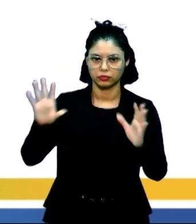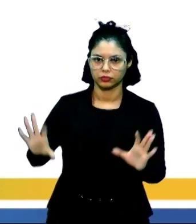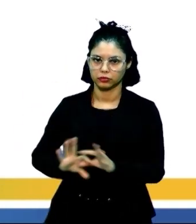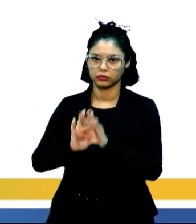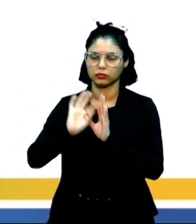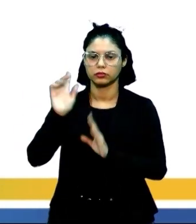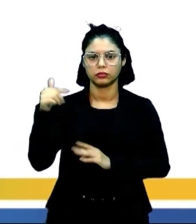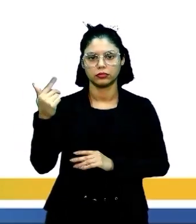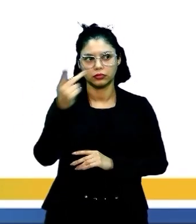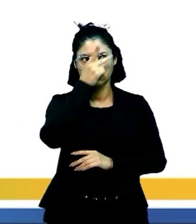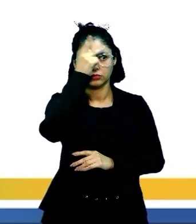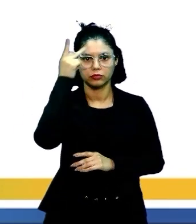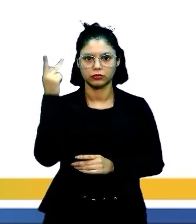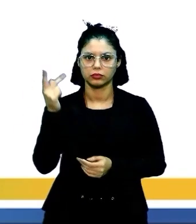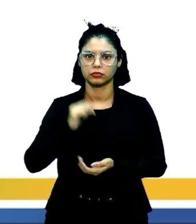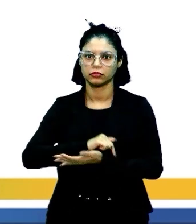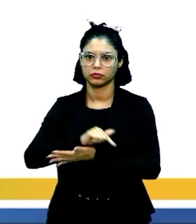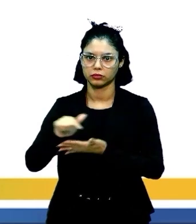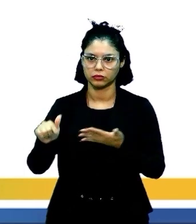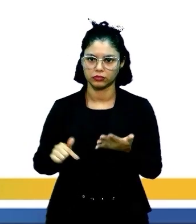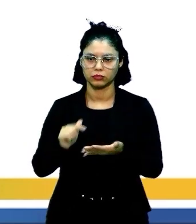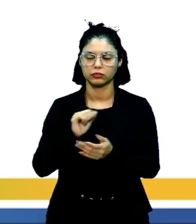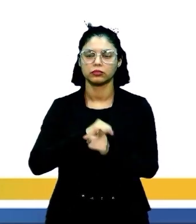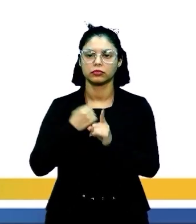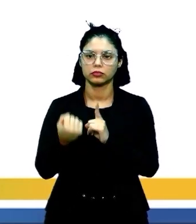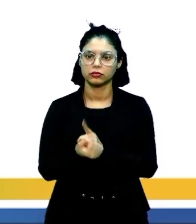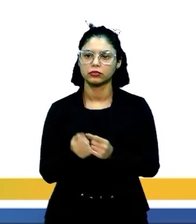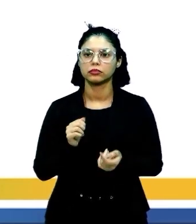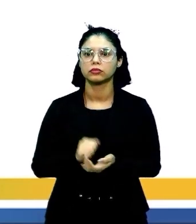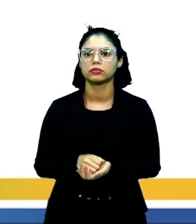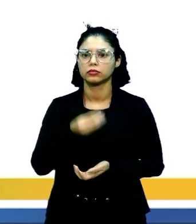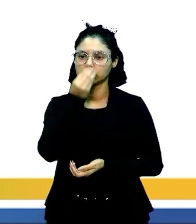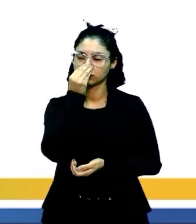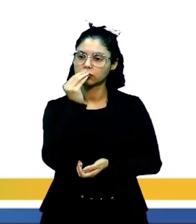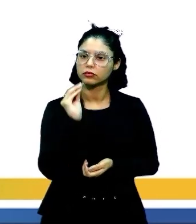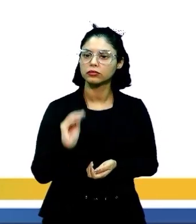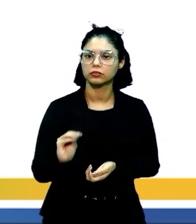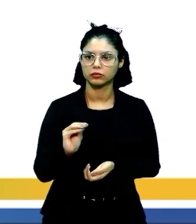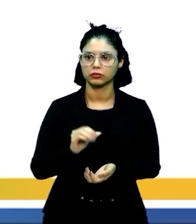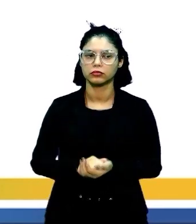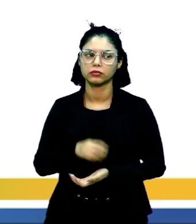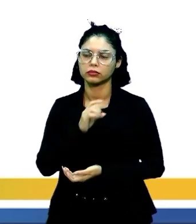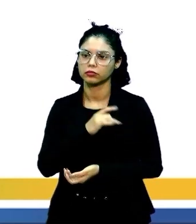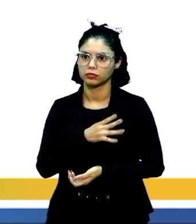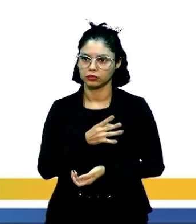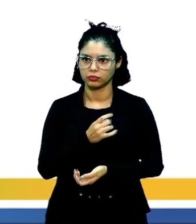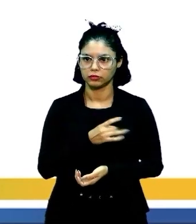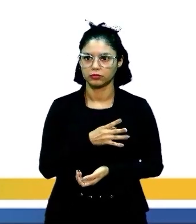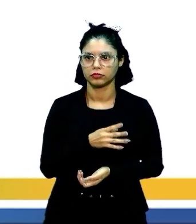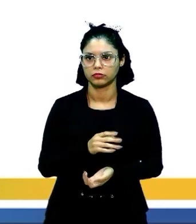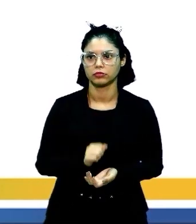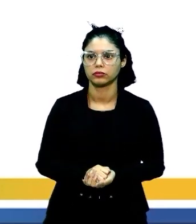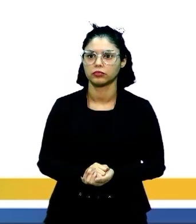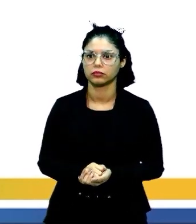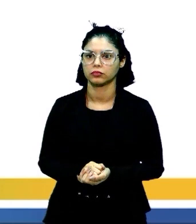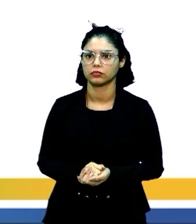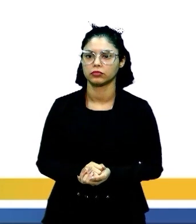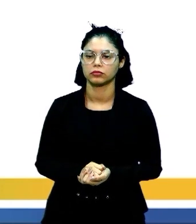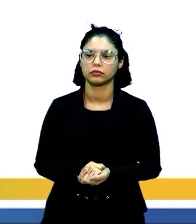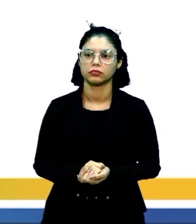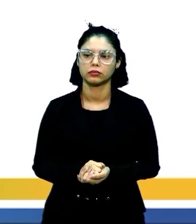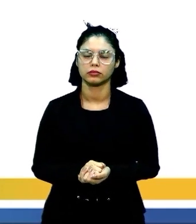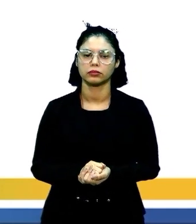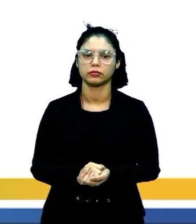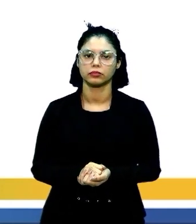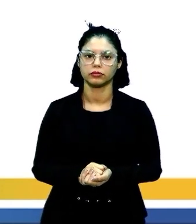estão vinculados outros tipos sociais, vistos com certo desprezo, com